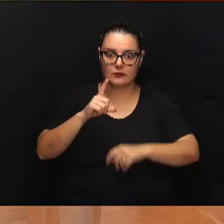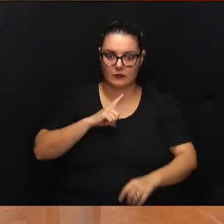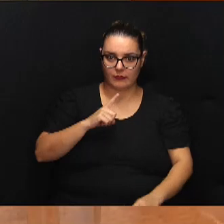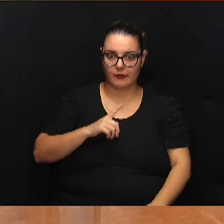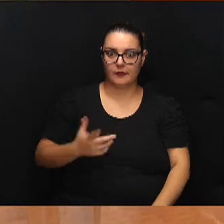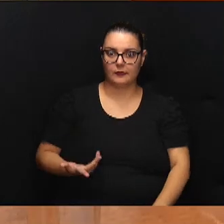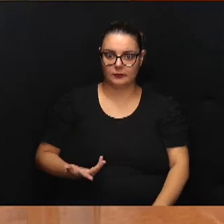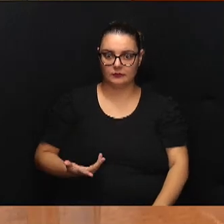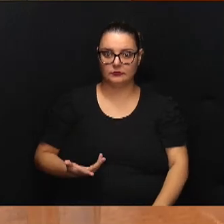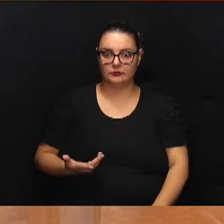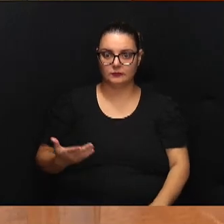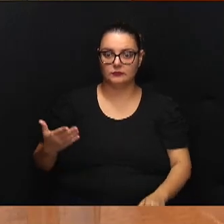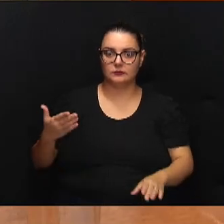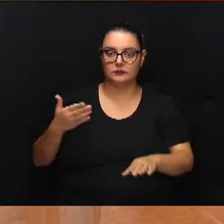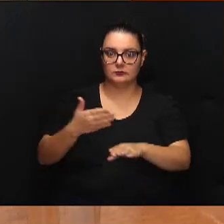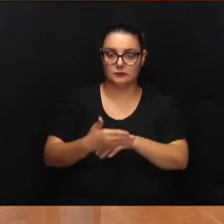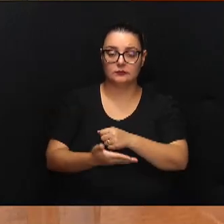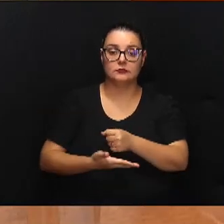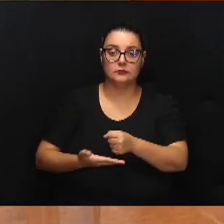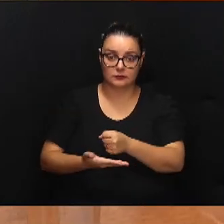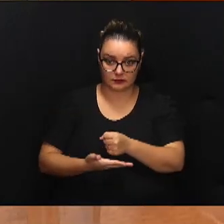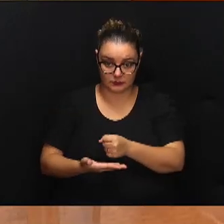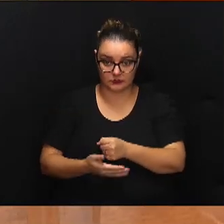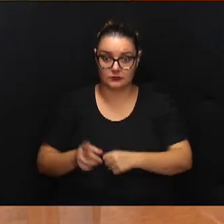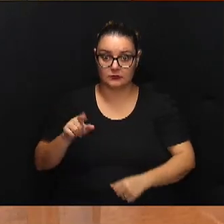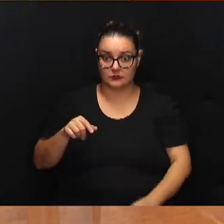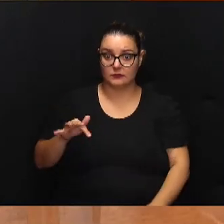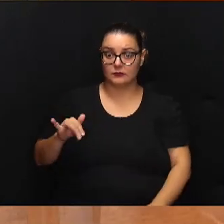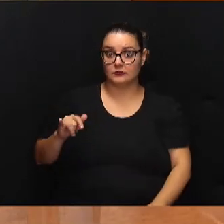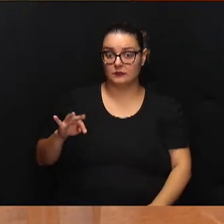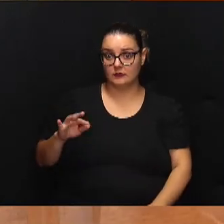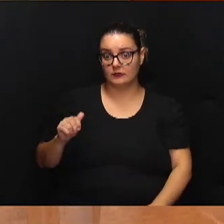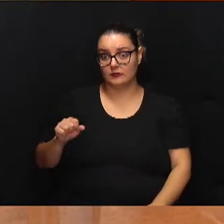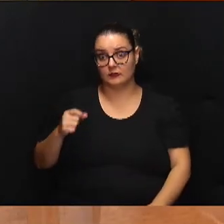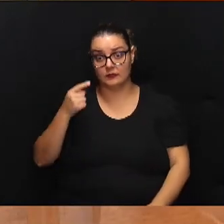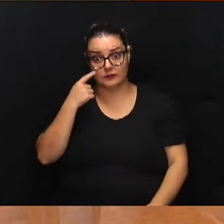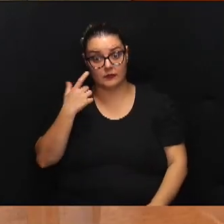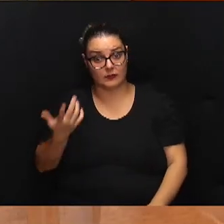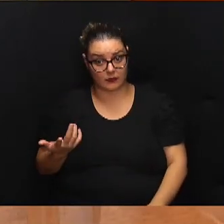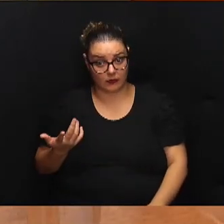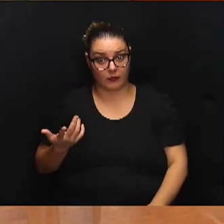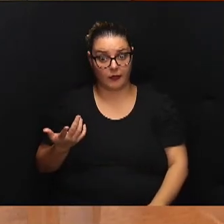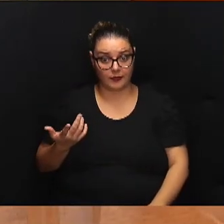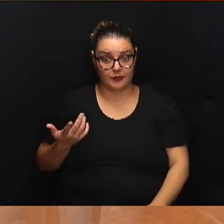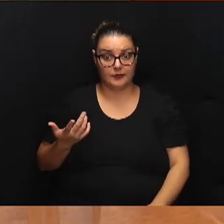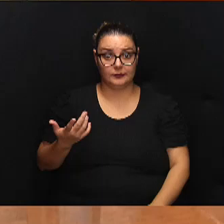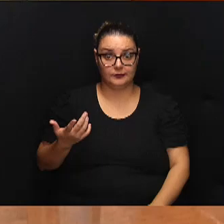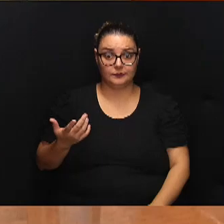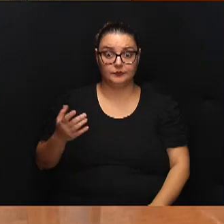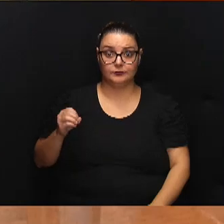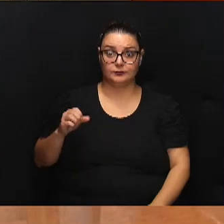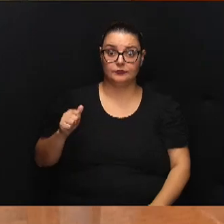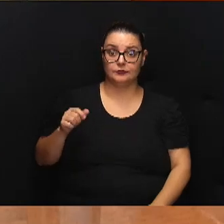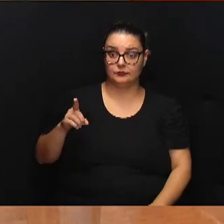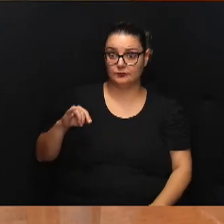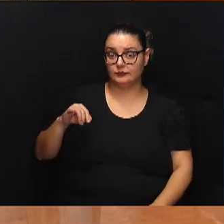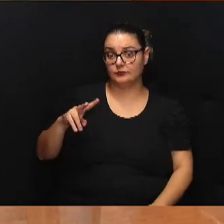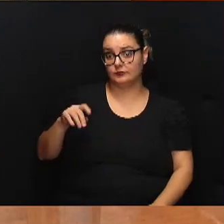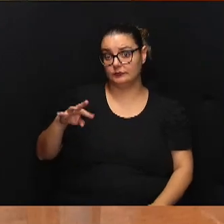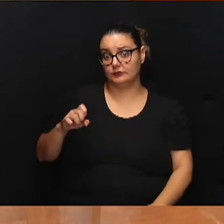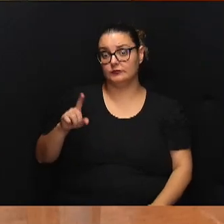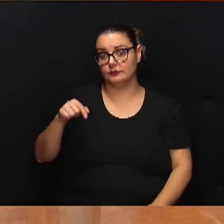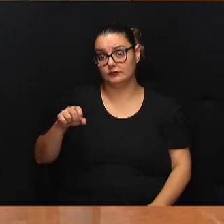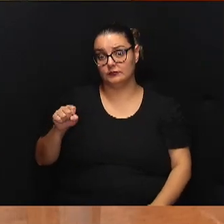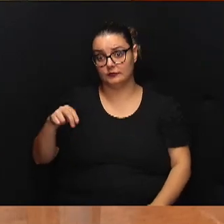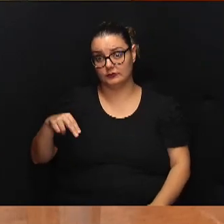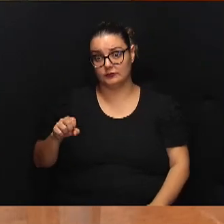de acesso ao básico do básico, que são as fitas. Quem dirá a esse coadjuvante tão importante, que é o sensor